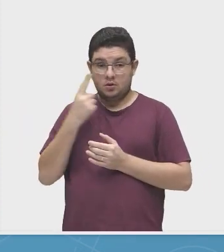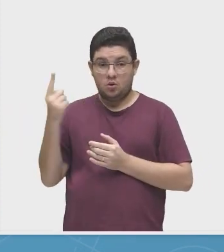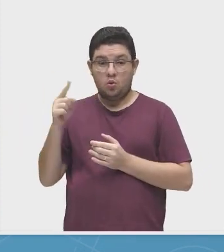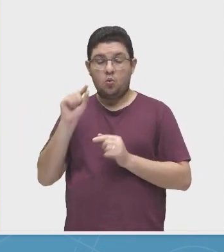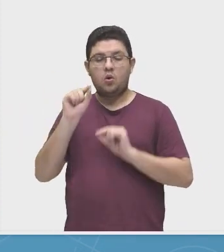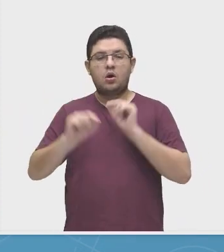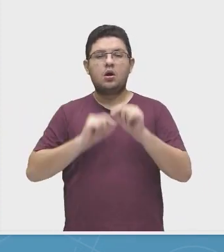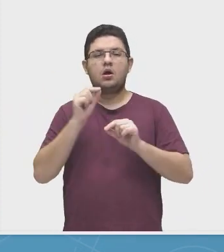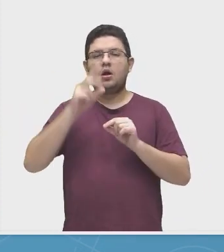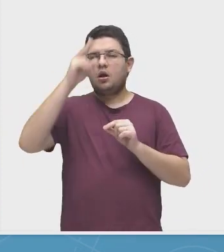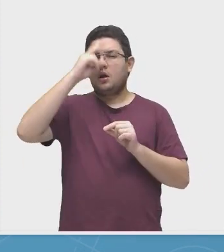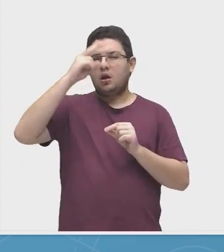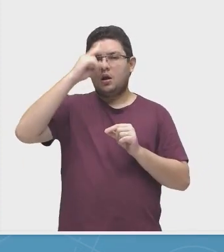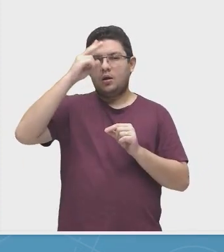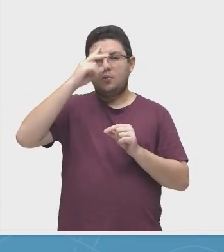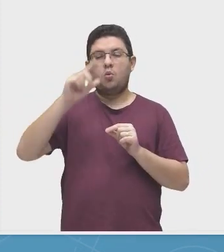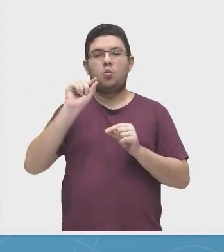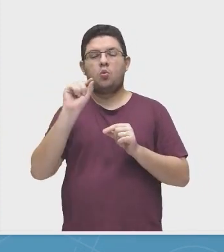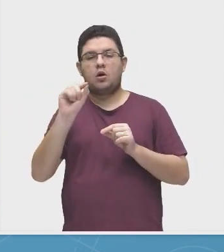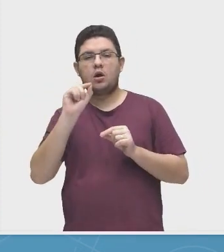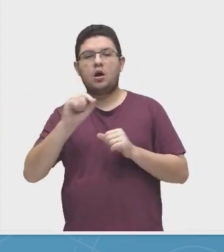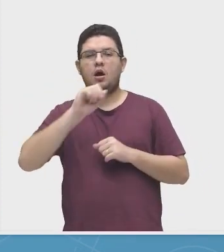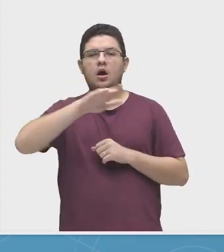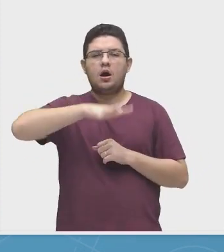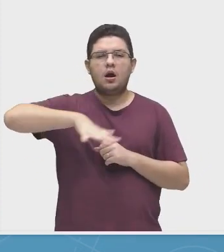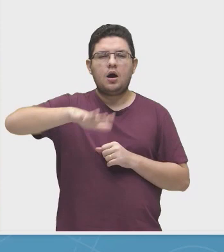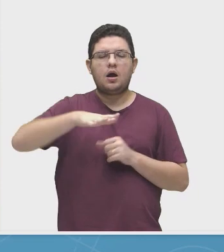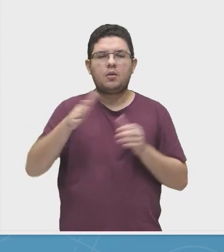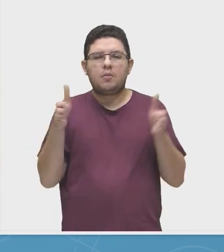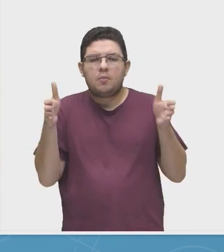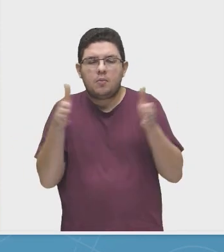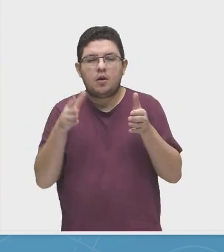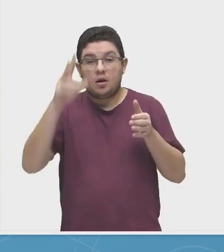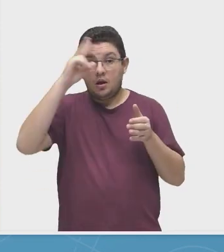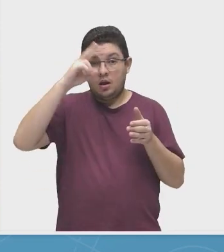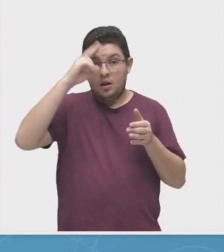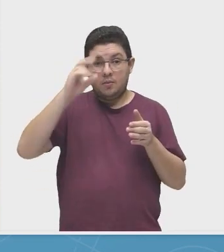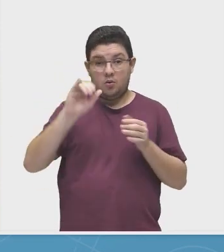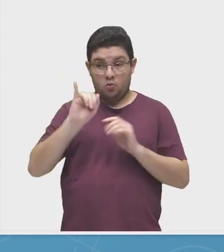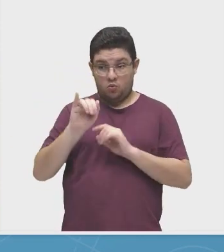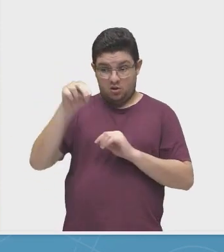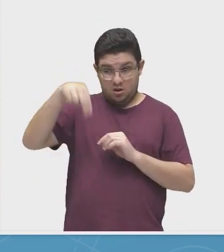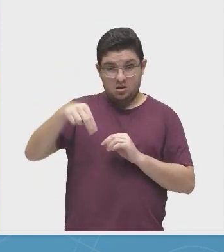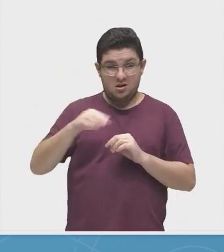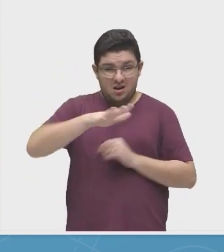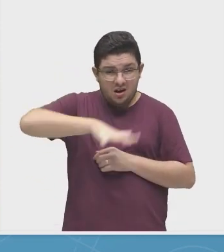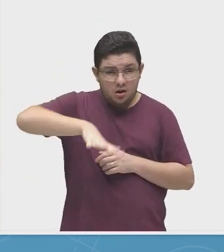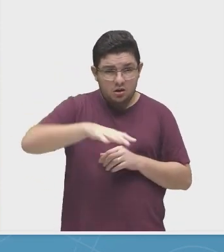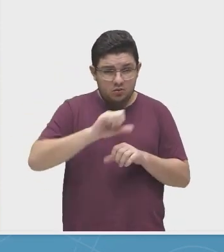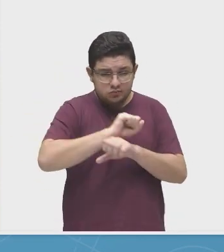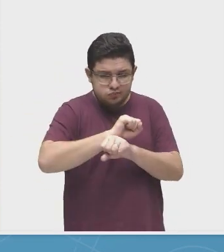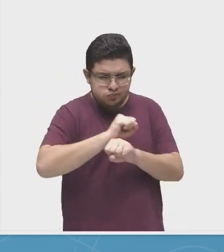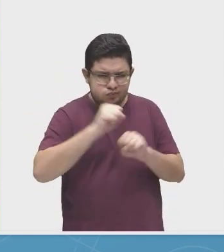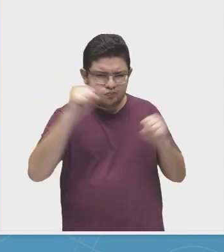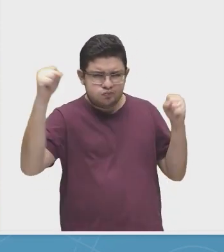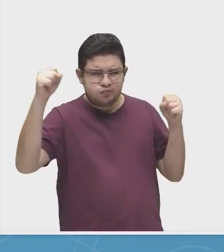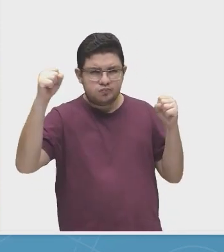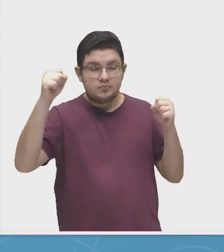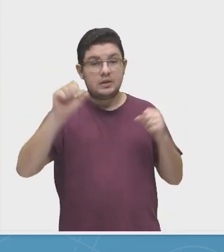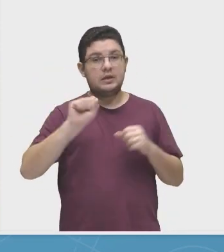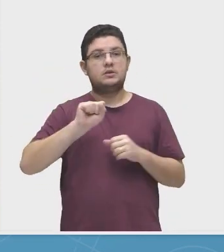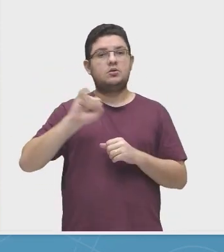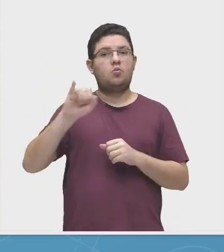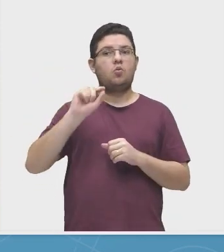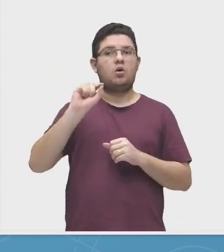aquela ideia de pirâmide? Embaixo, locais amplos, que é o in. No meio, que locais mais menores,